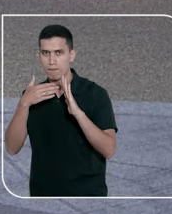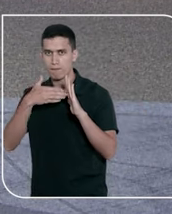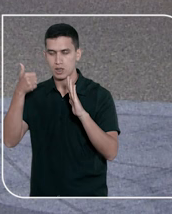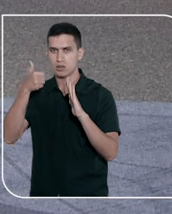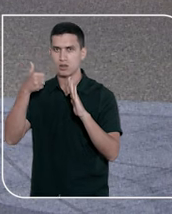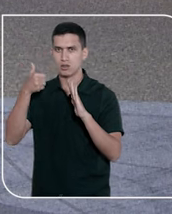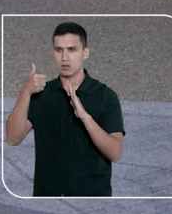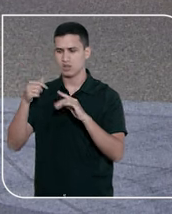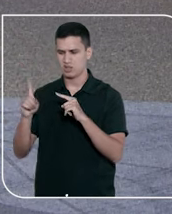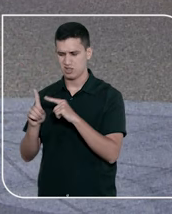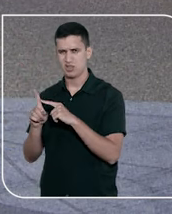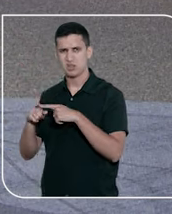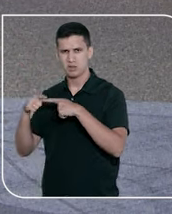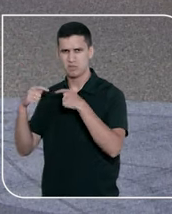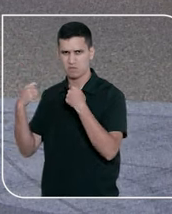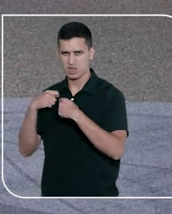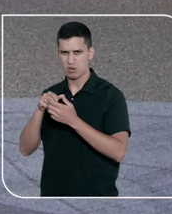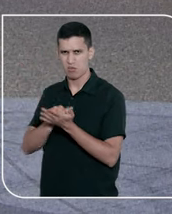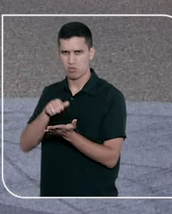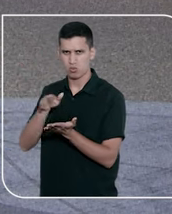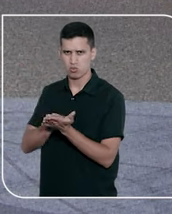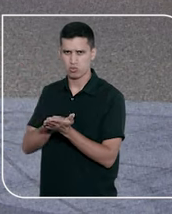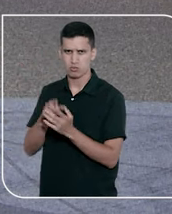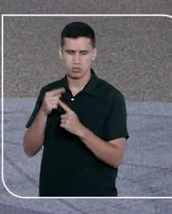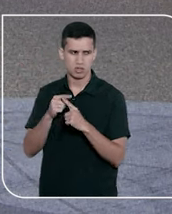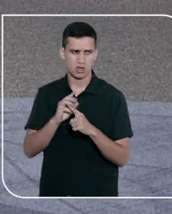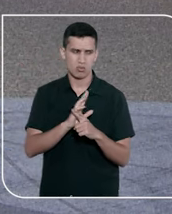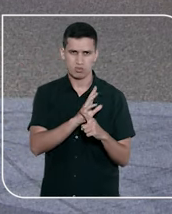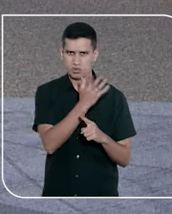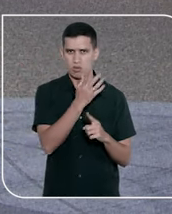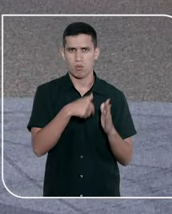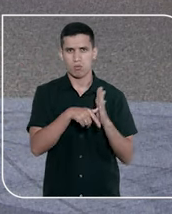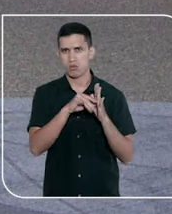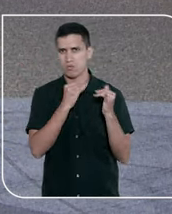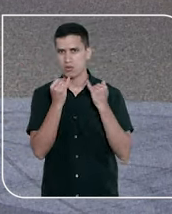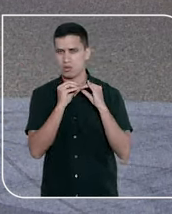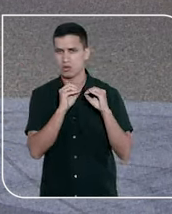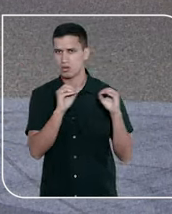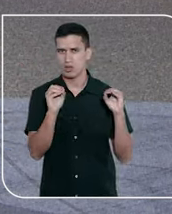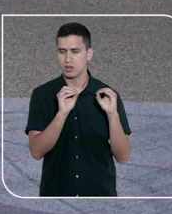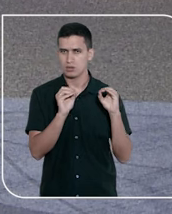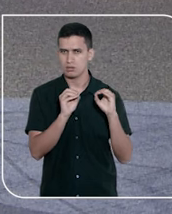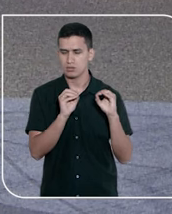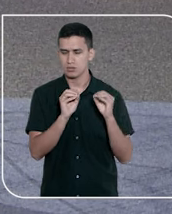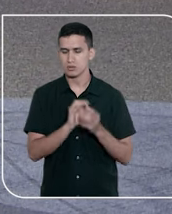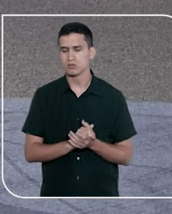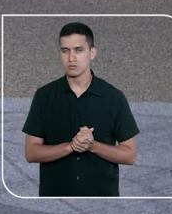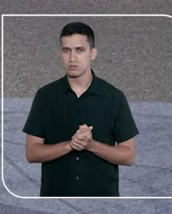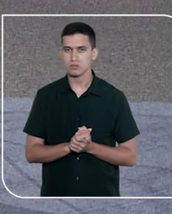multa por não complementar o trecho adquirido ou ele pode fazer isso tranquilamente, começando com o Dr. Bruno, por favor?